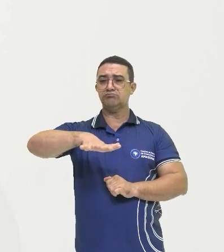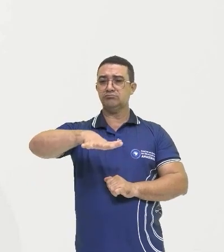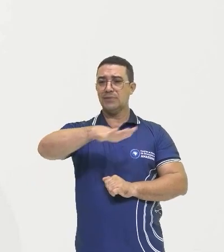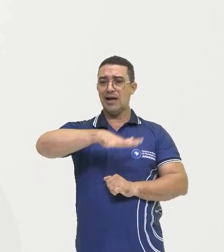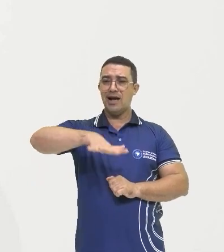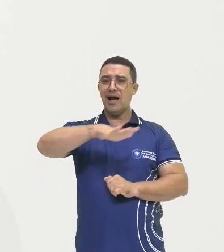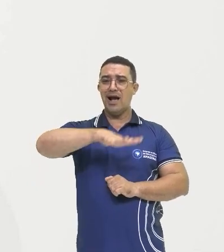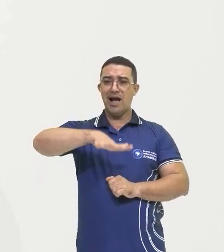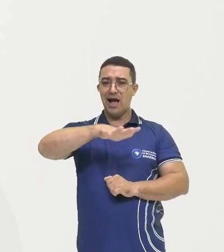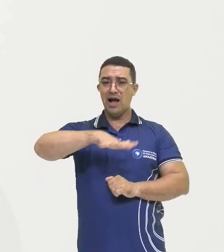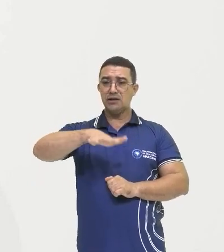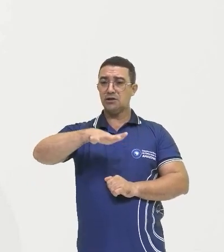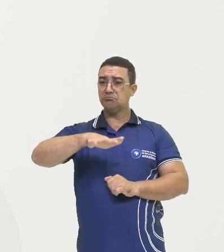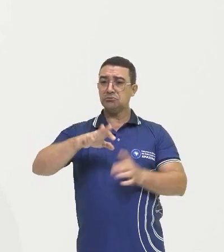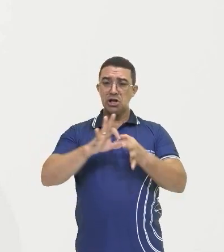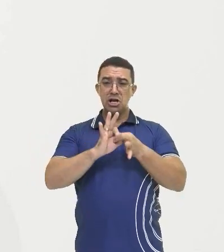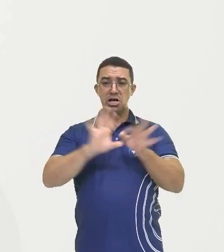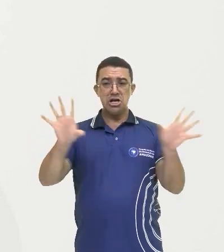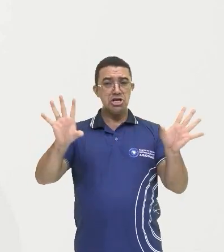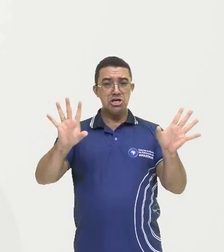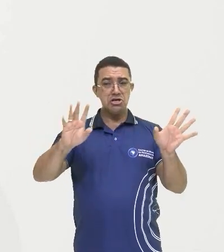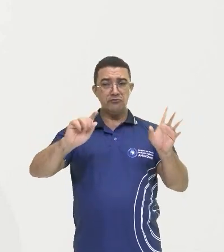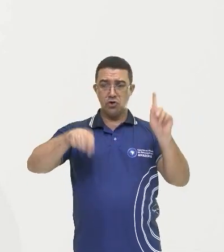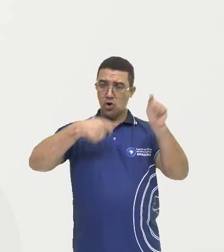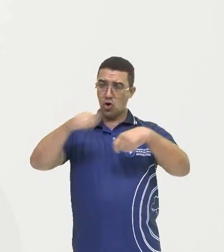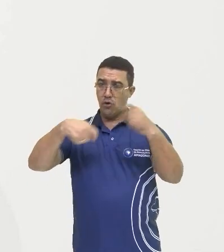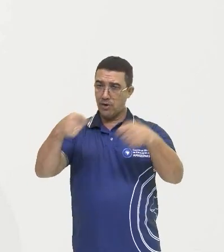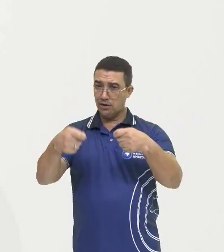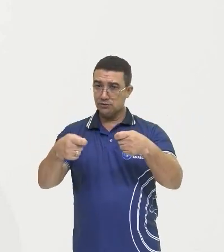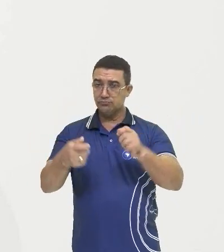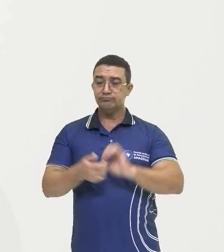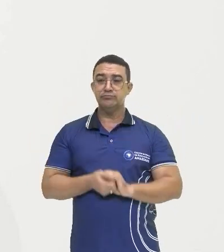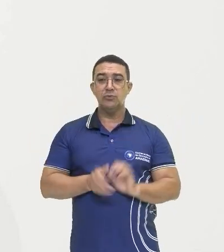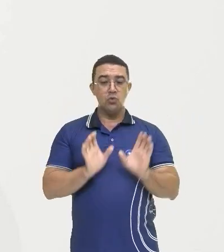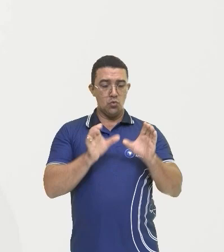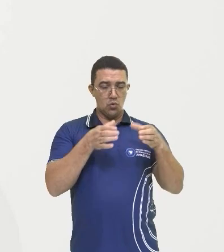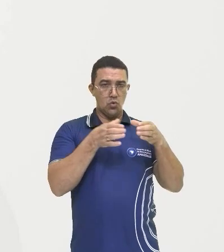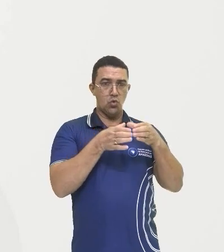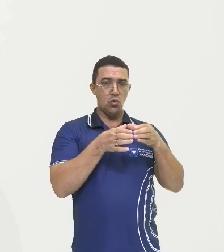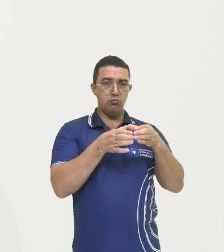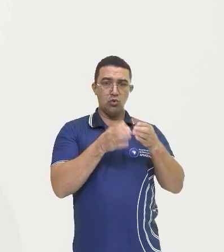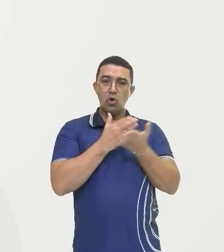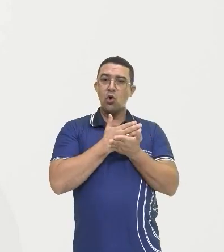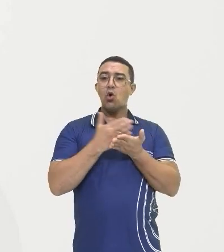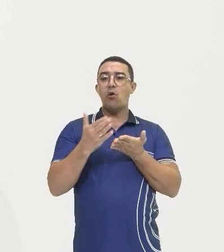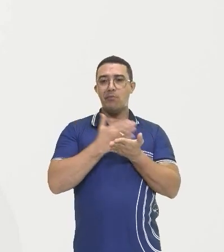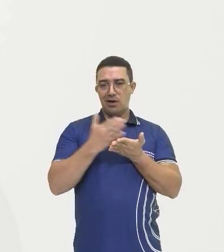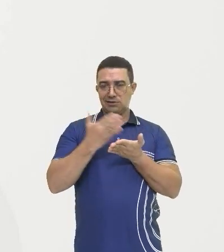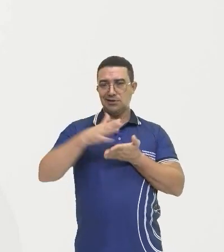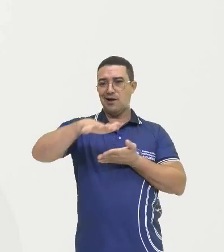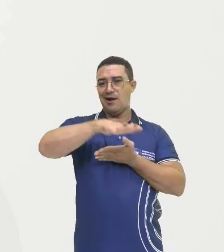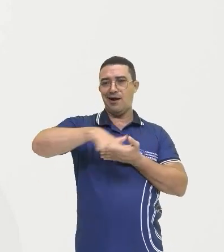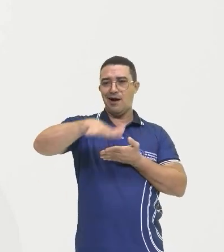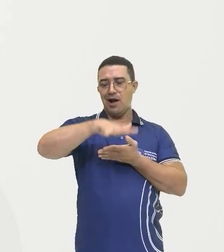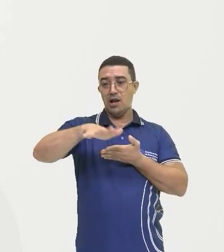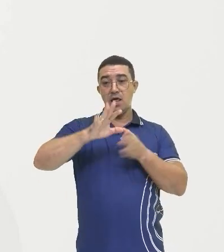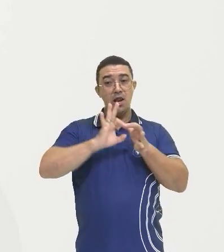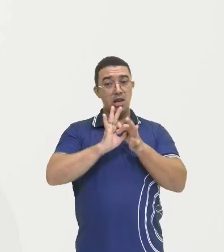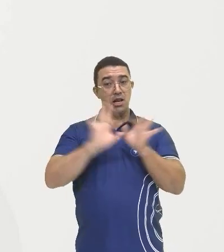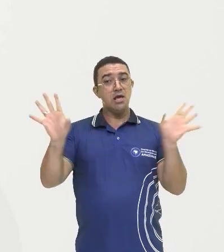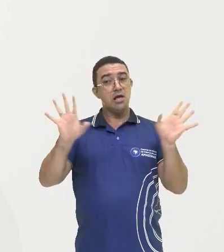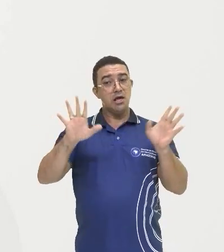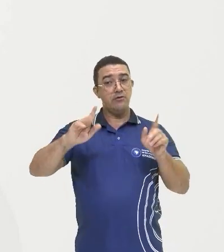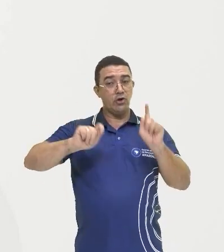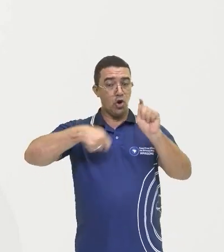uma regra, mas normalmente os blocos econômicos, eles começam por aqui, pela zona de livre comércio.